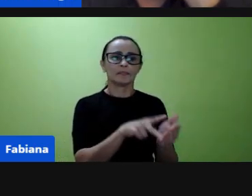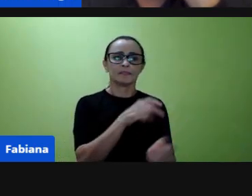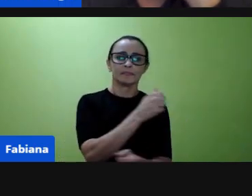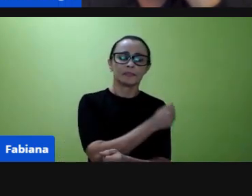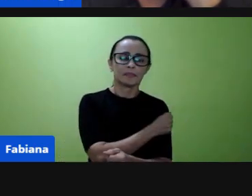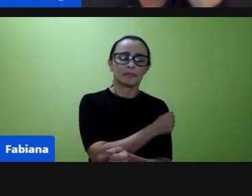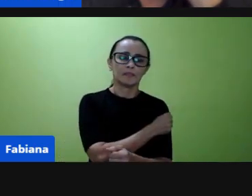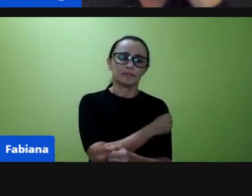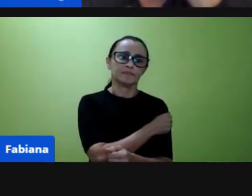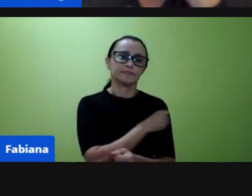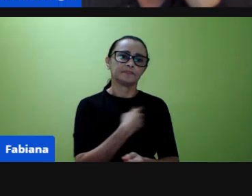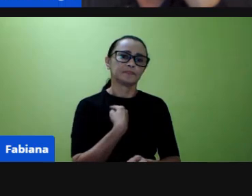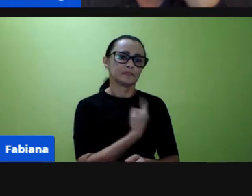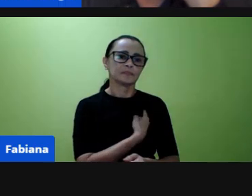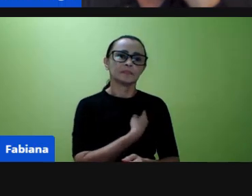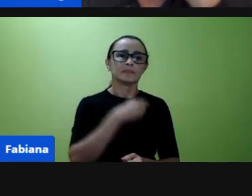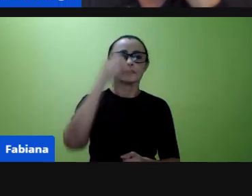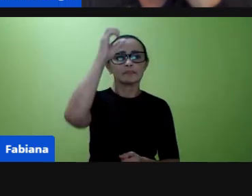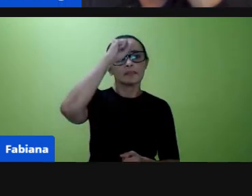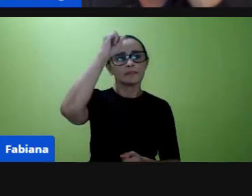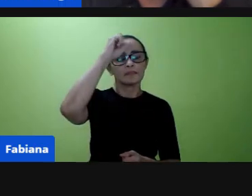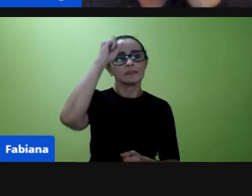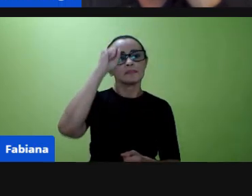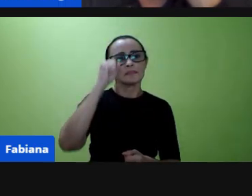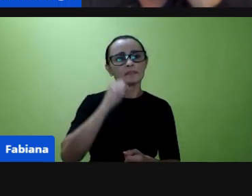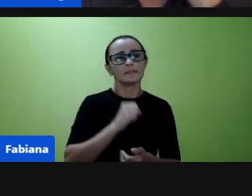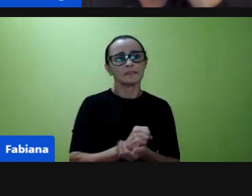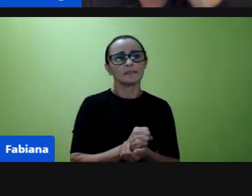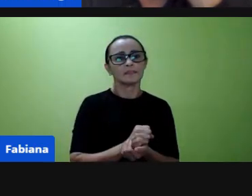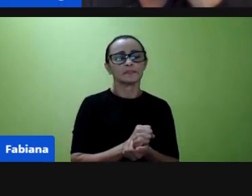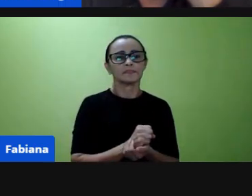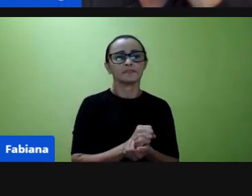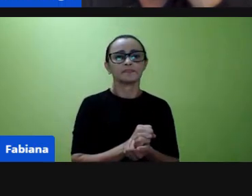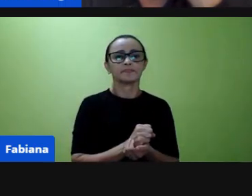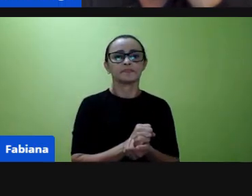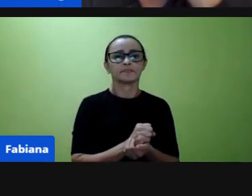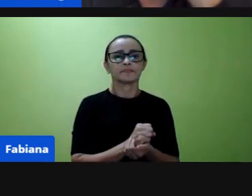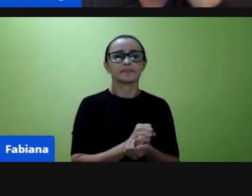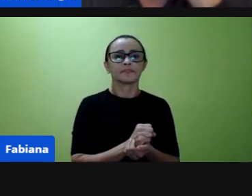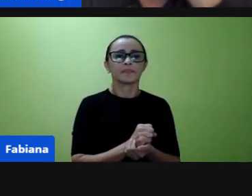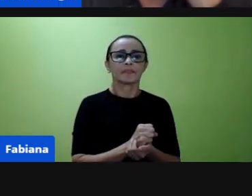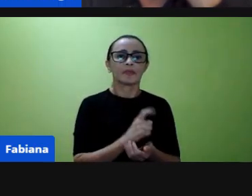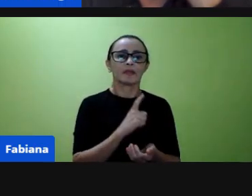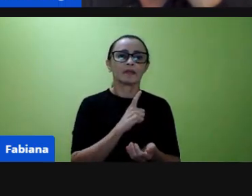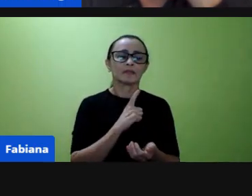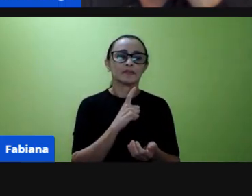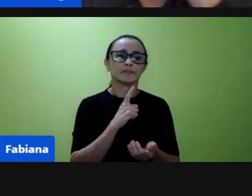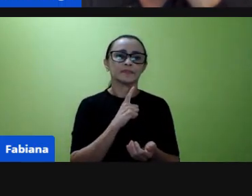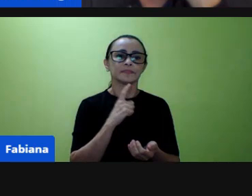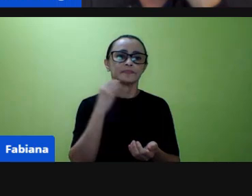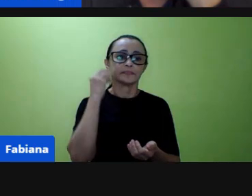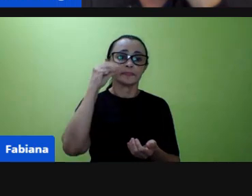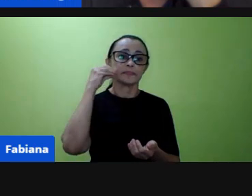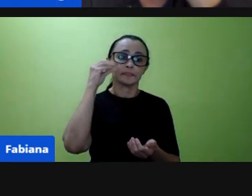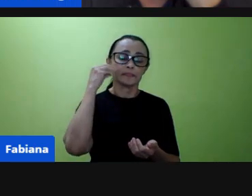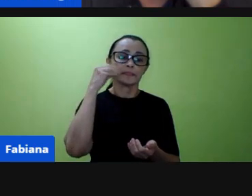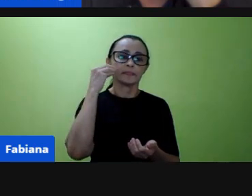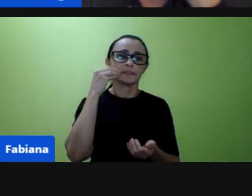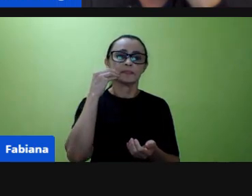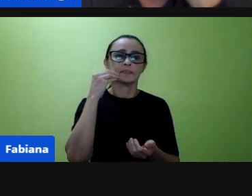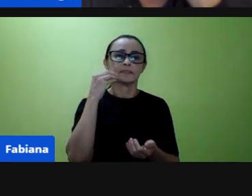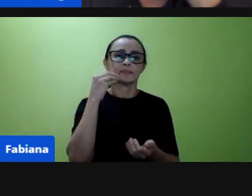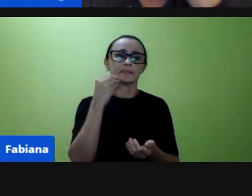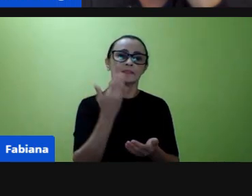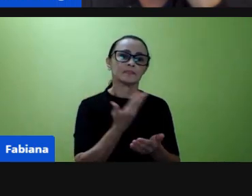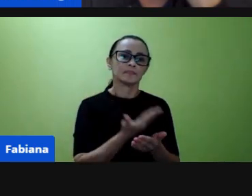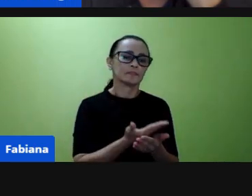estamos aprendendo a todo momento, né? Veja assim, dessa forma. Teve até uma experiência que, numa determinada aula